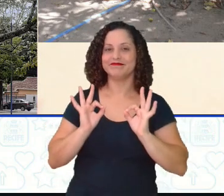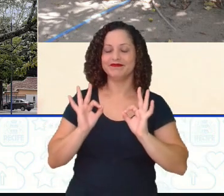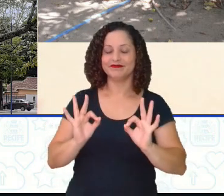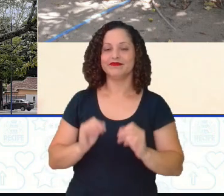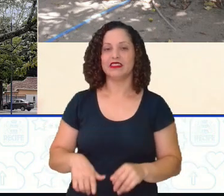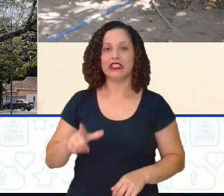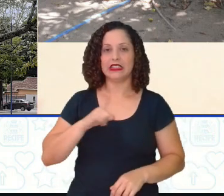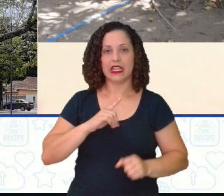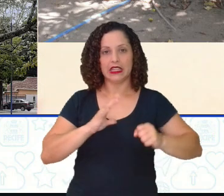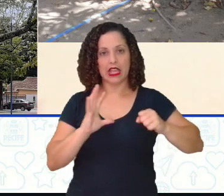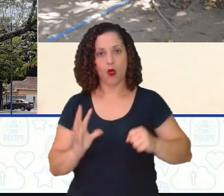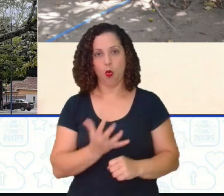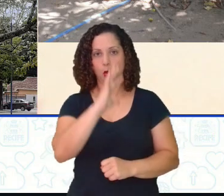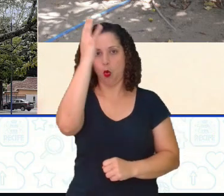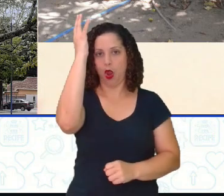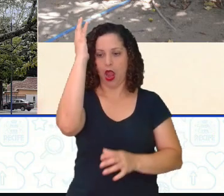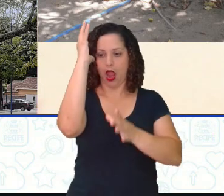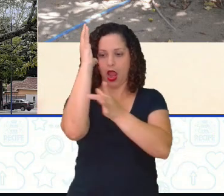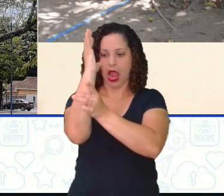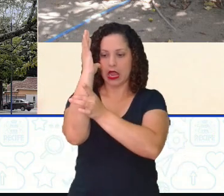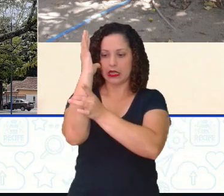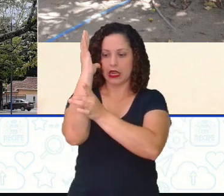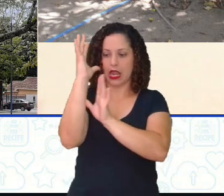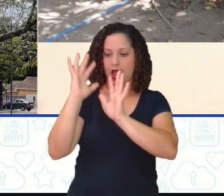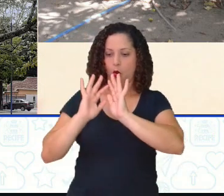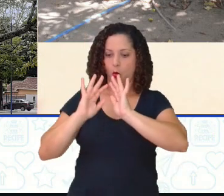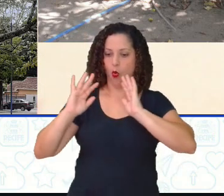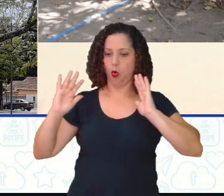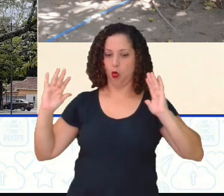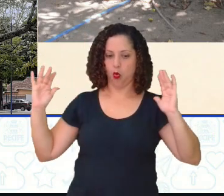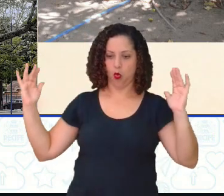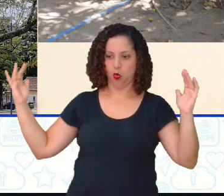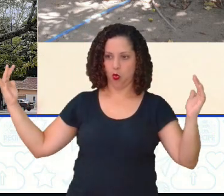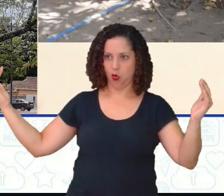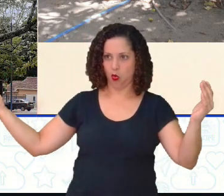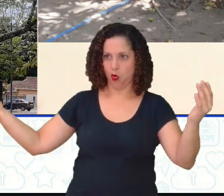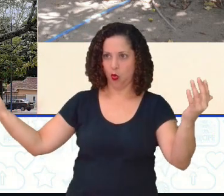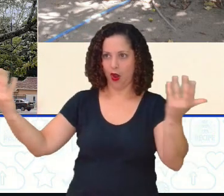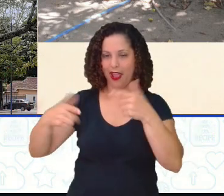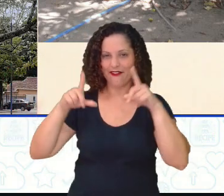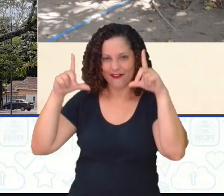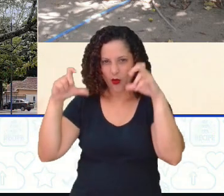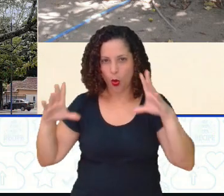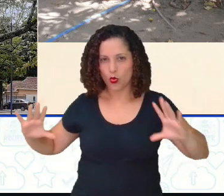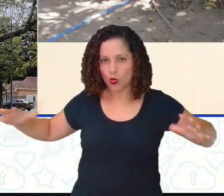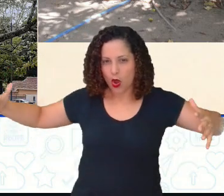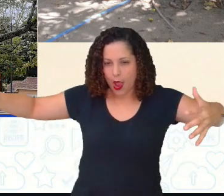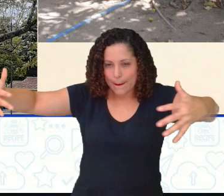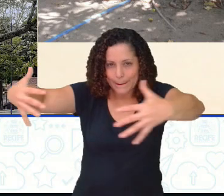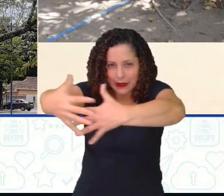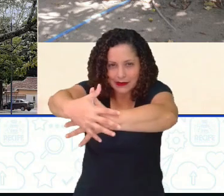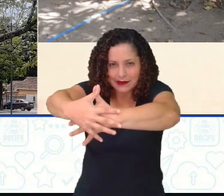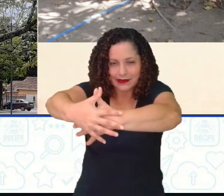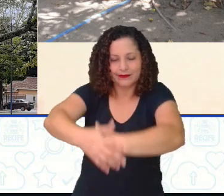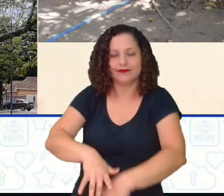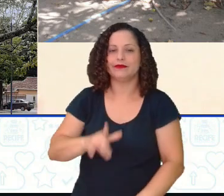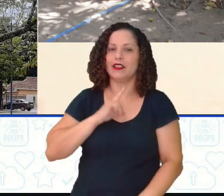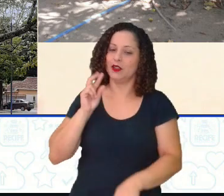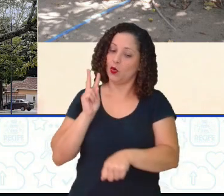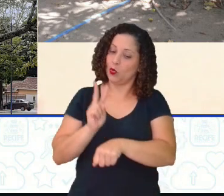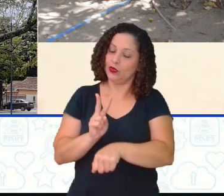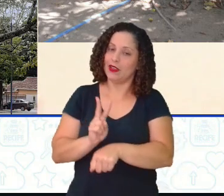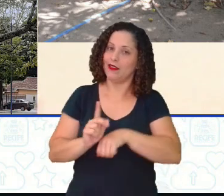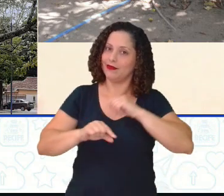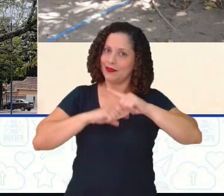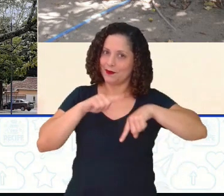um caule, né, muito extenso, aí ao tirar fotos, abraçar, né, sempre com alguns cuidados que eu ainda